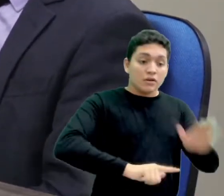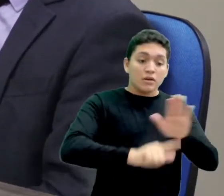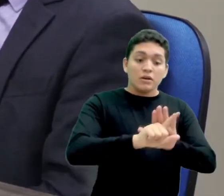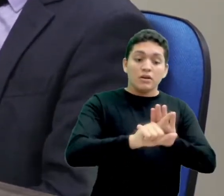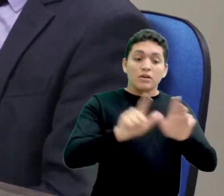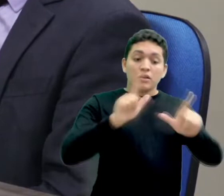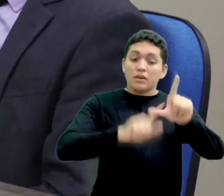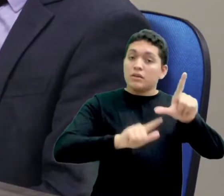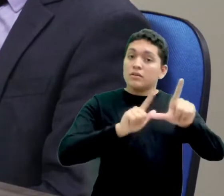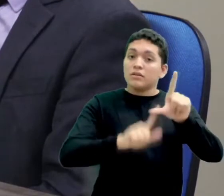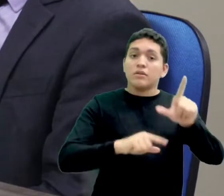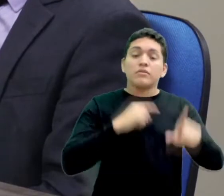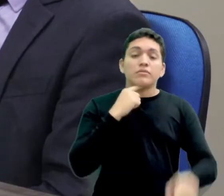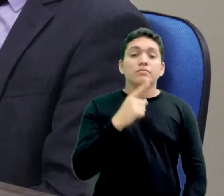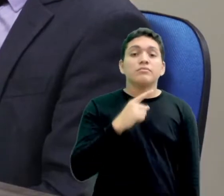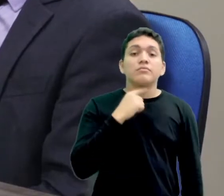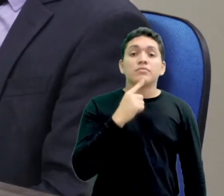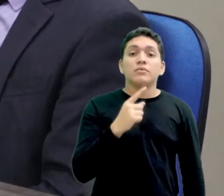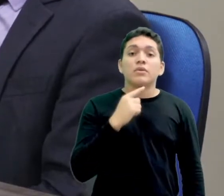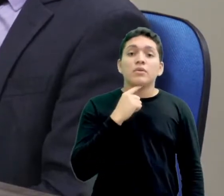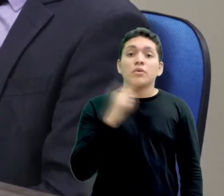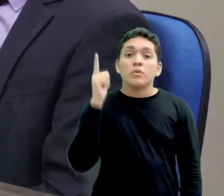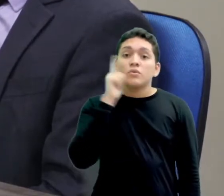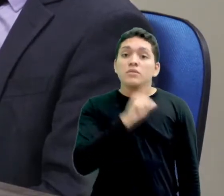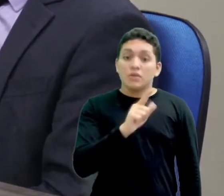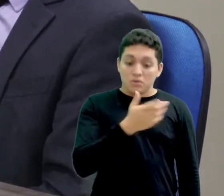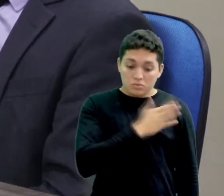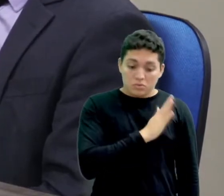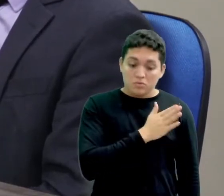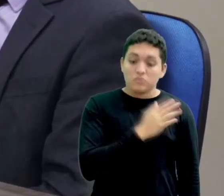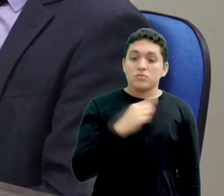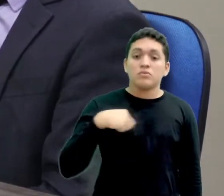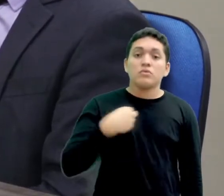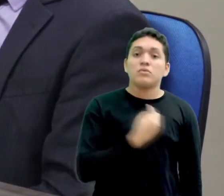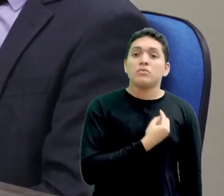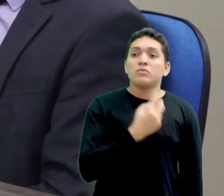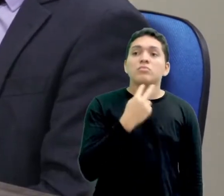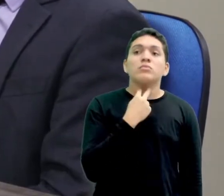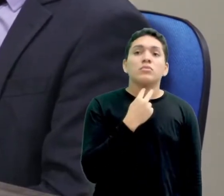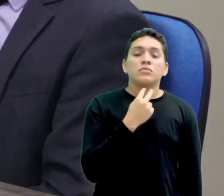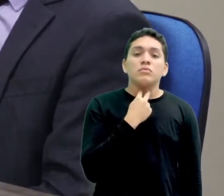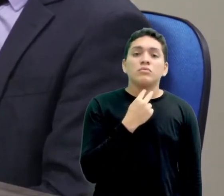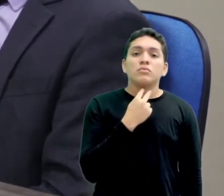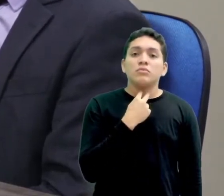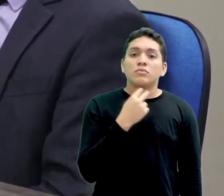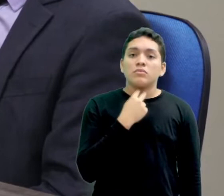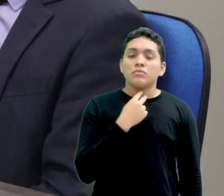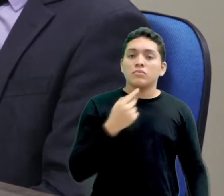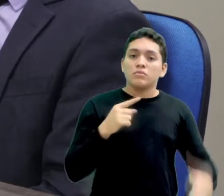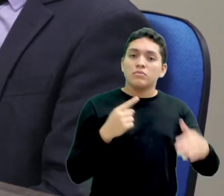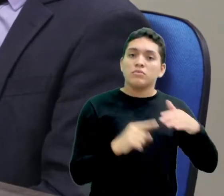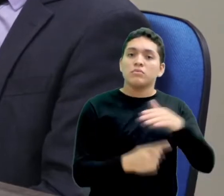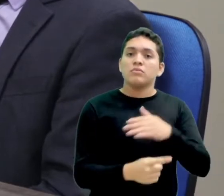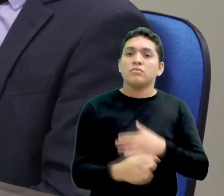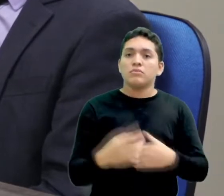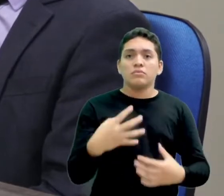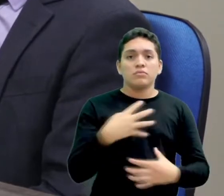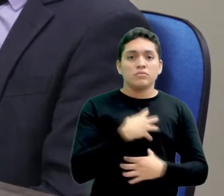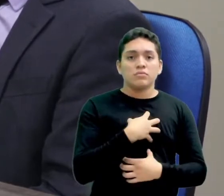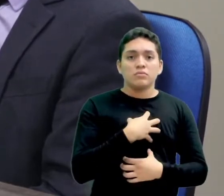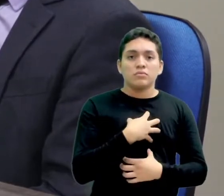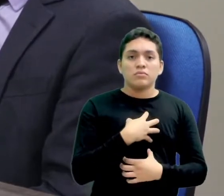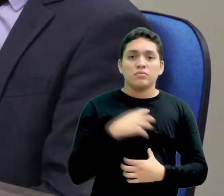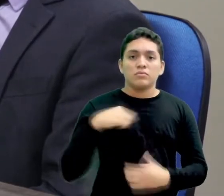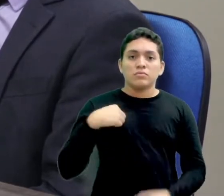não alcança. Ele alcança o coração e nós não podemos, Diácono Adriano, irmão André, nutrir esse sentimento em